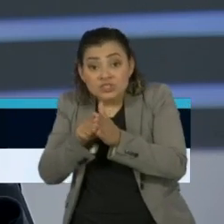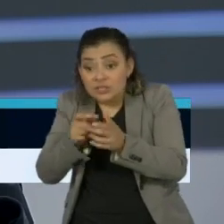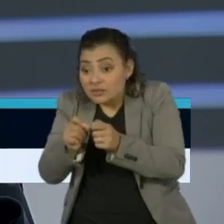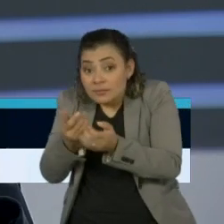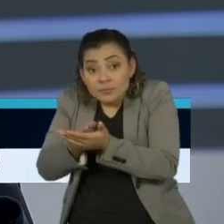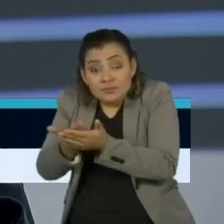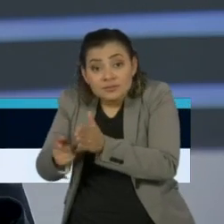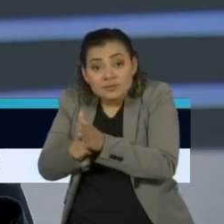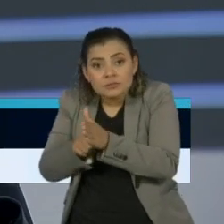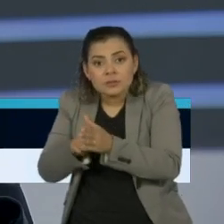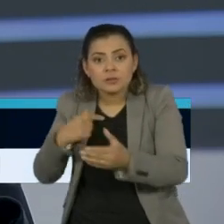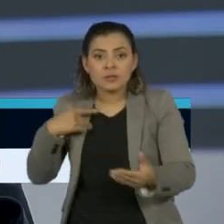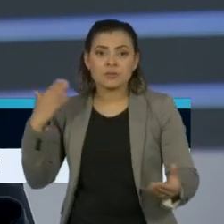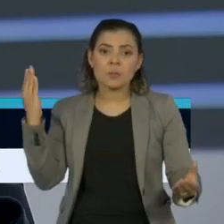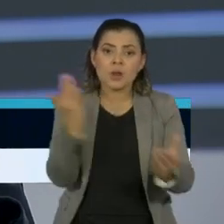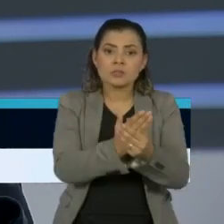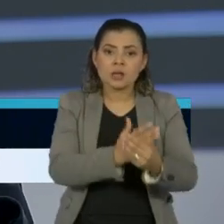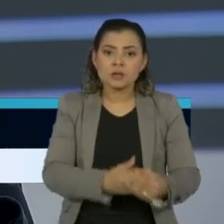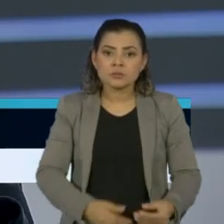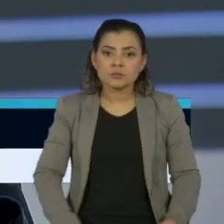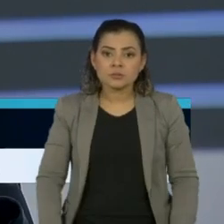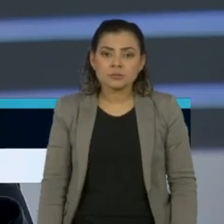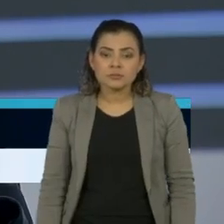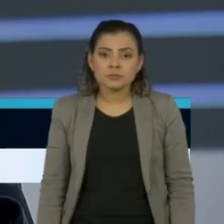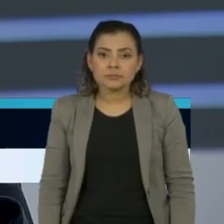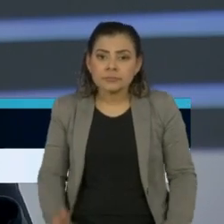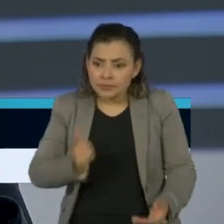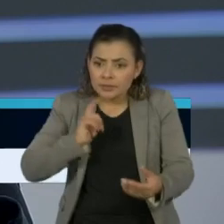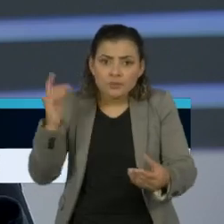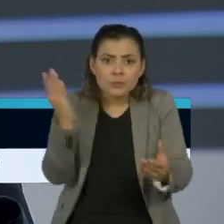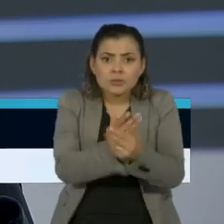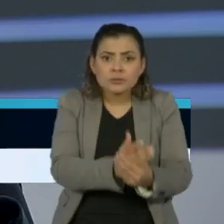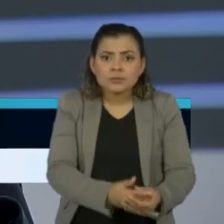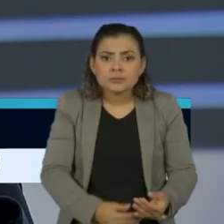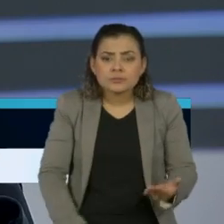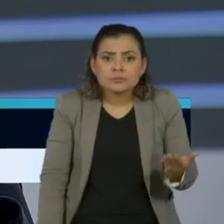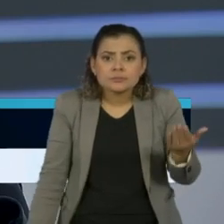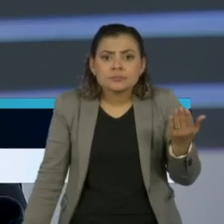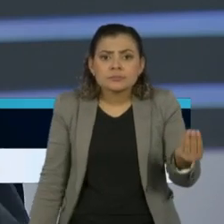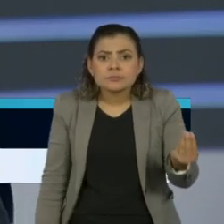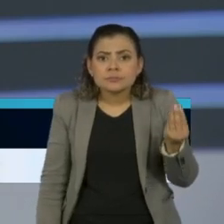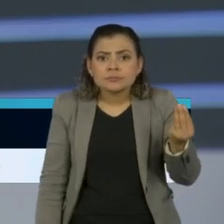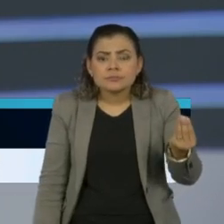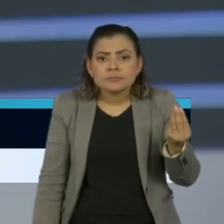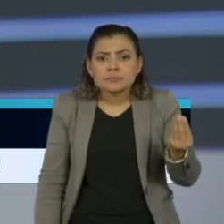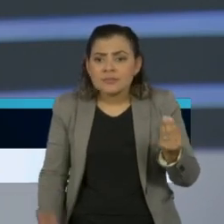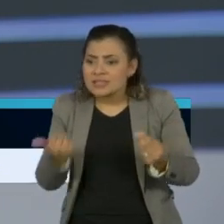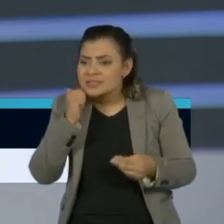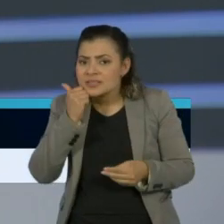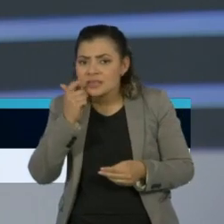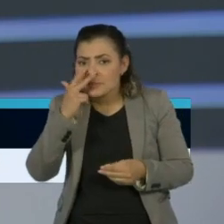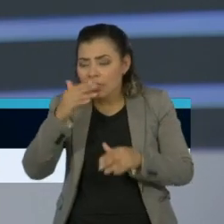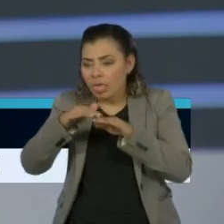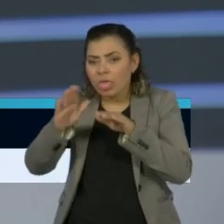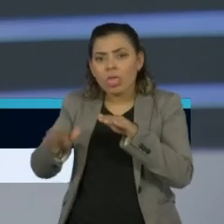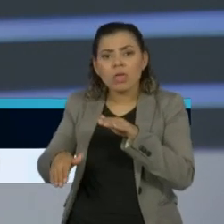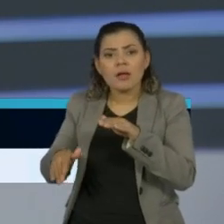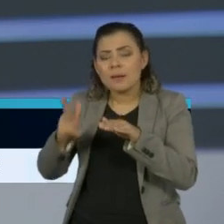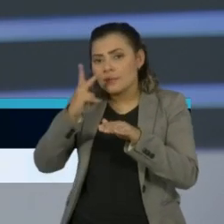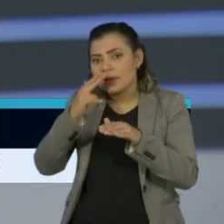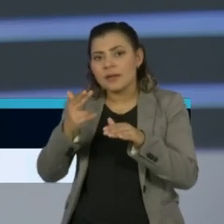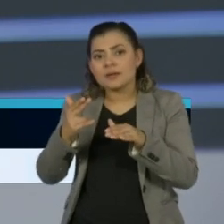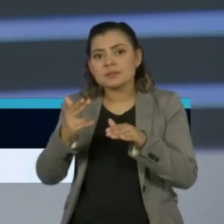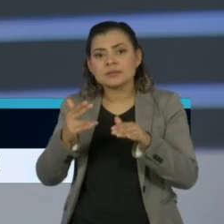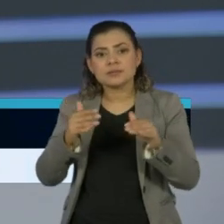fazendo estudo foram processo de forma objeto de inquérito por que não estavam aqui a ciência sub julgada a